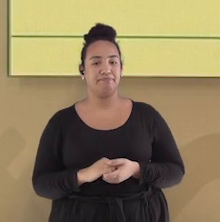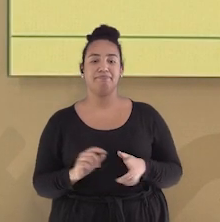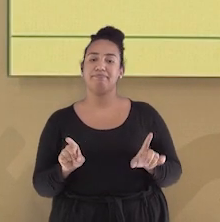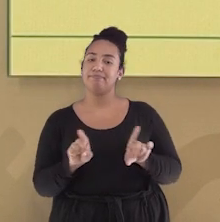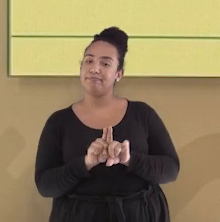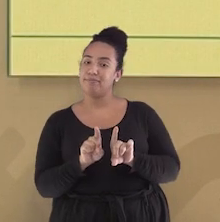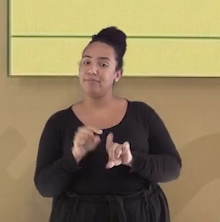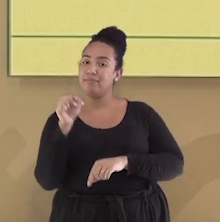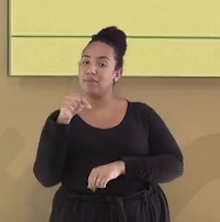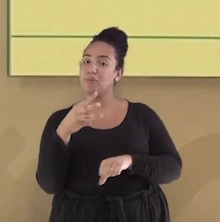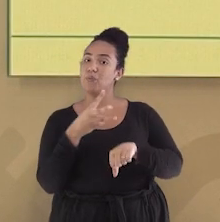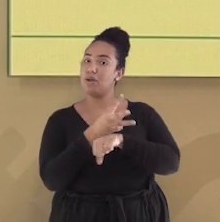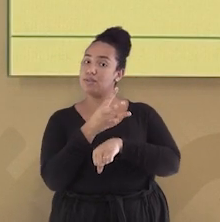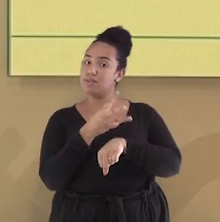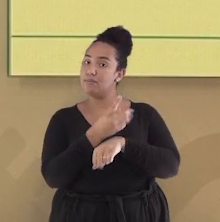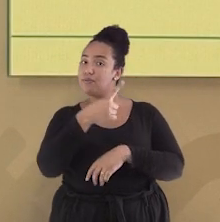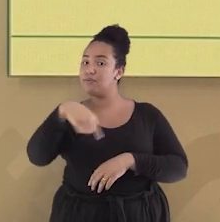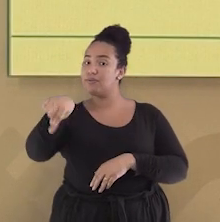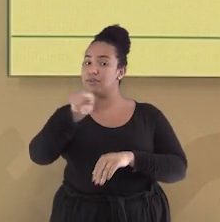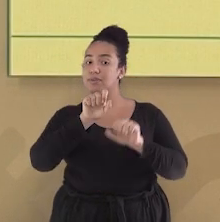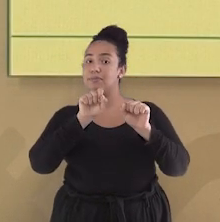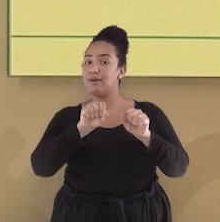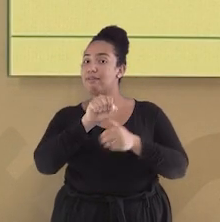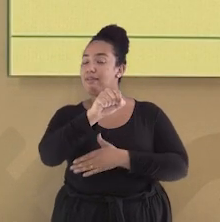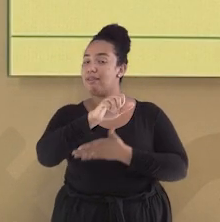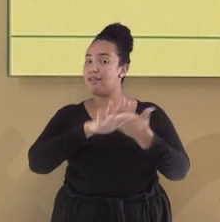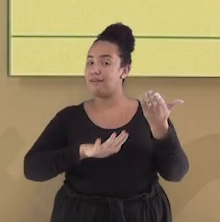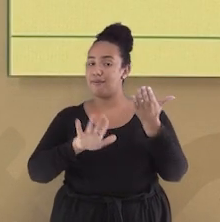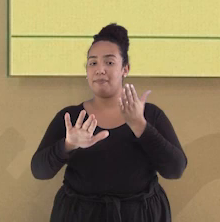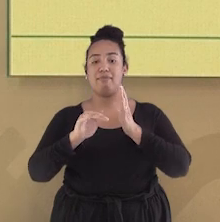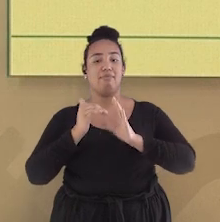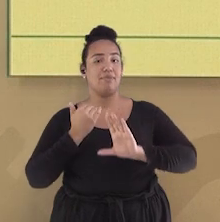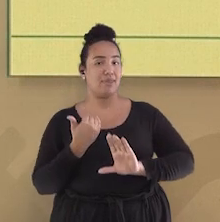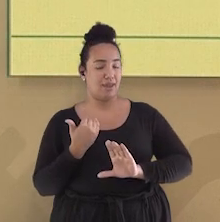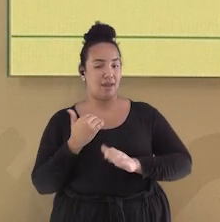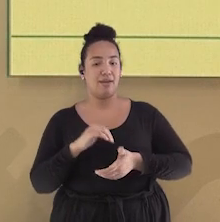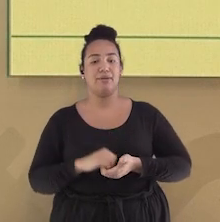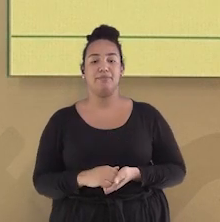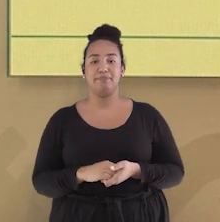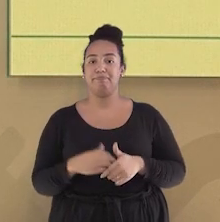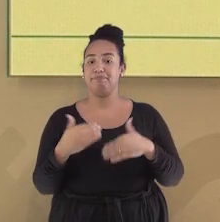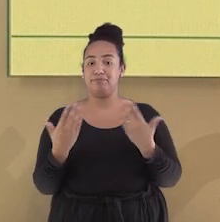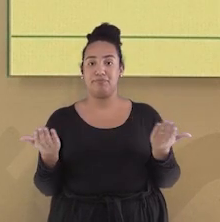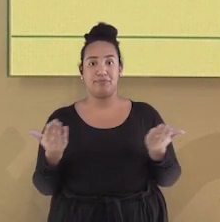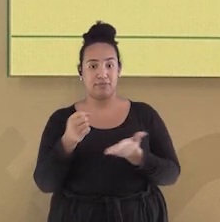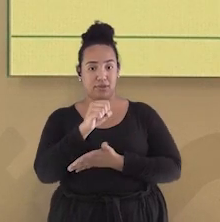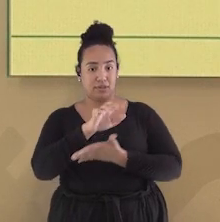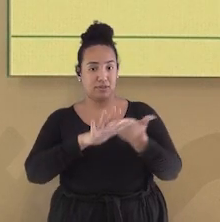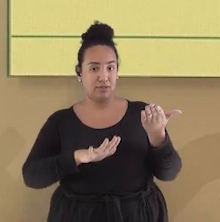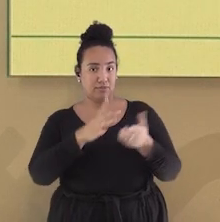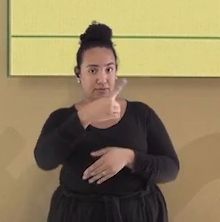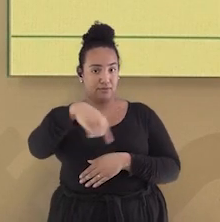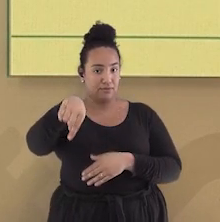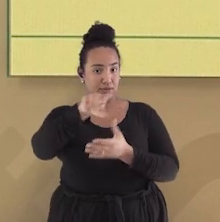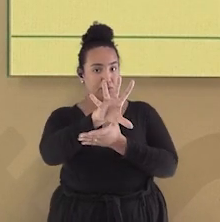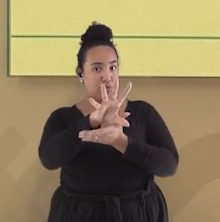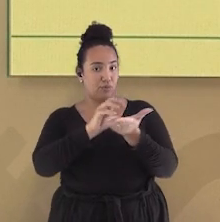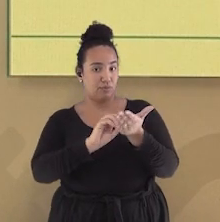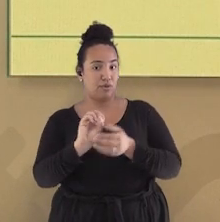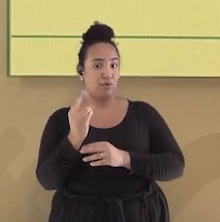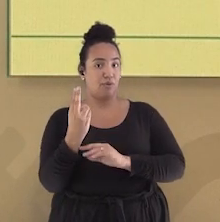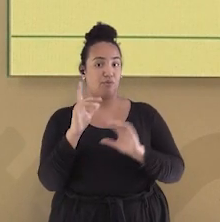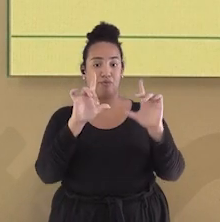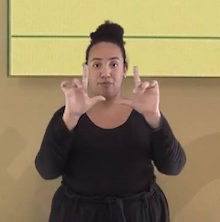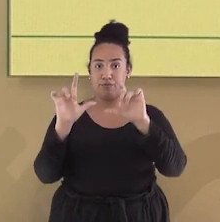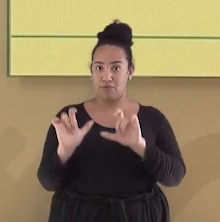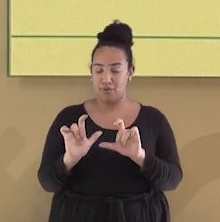Inclusive, é por meio dele que você consegue nos enviar a sua atividade. Vou deixar aqui na tela para que você anote ou tire